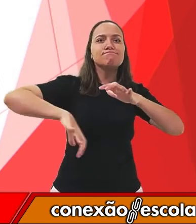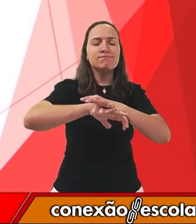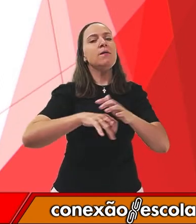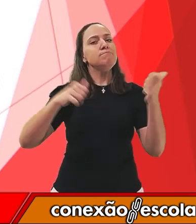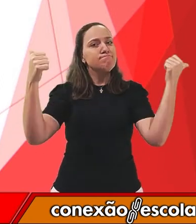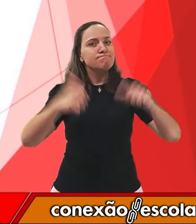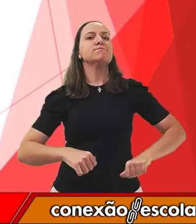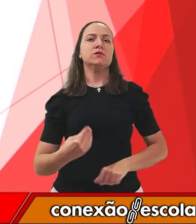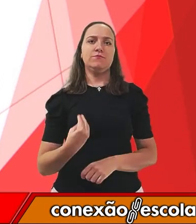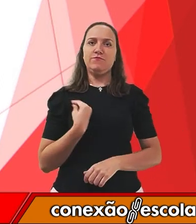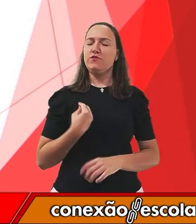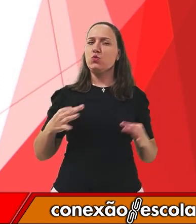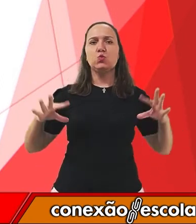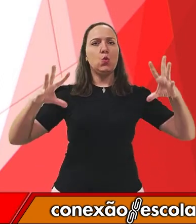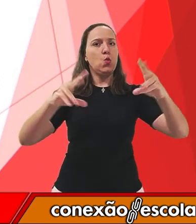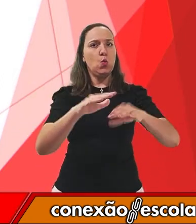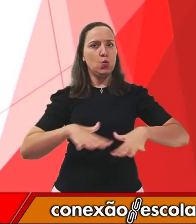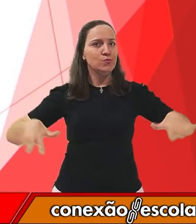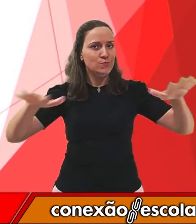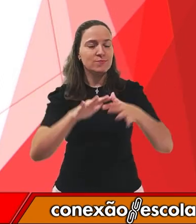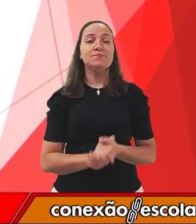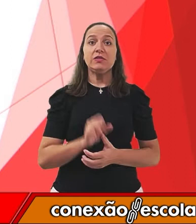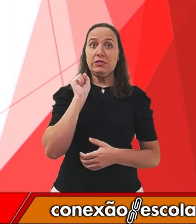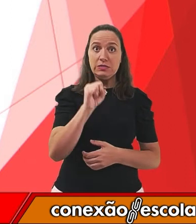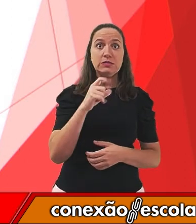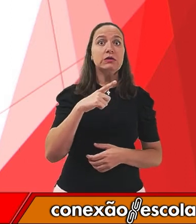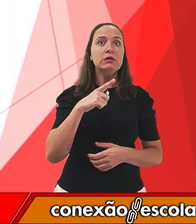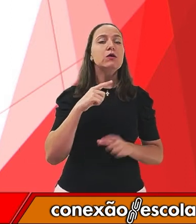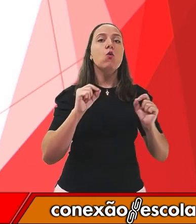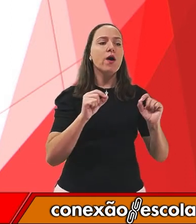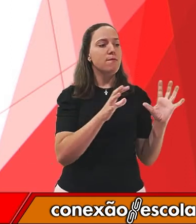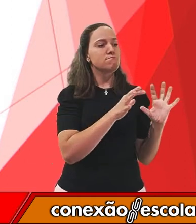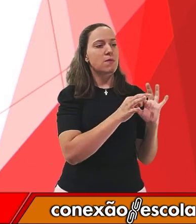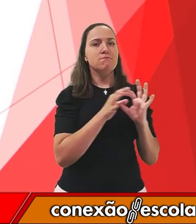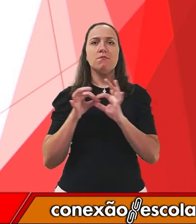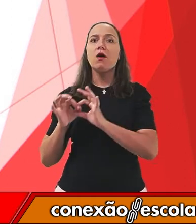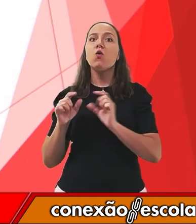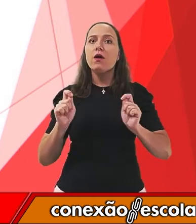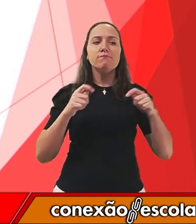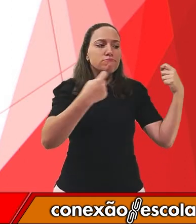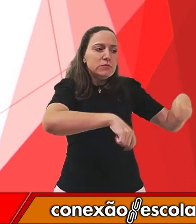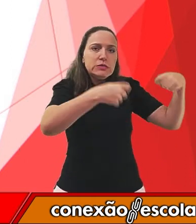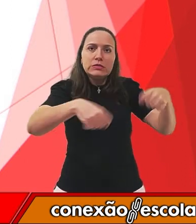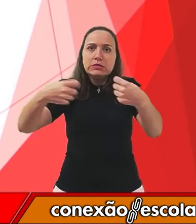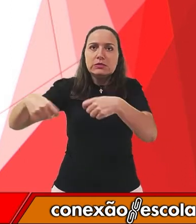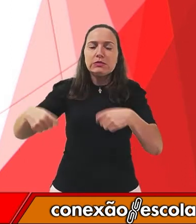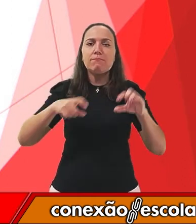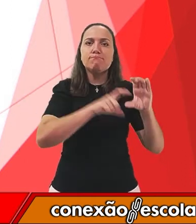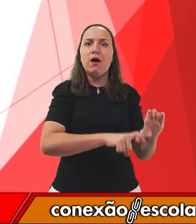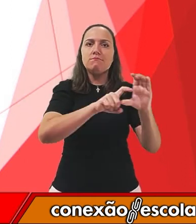todos. Se um ser depende do outro e nós colocamos um desse ser em extinção,